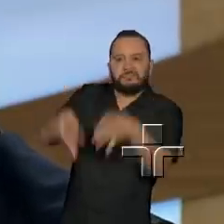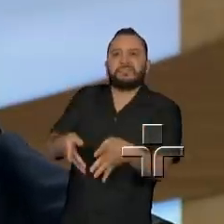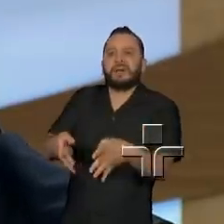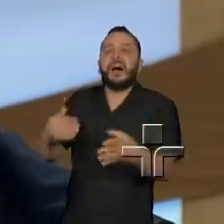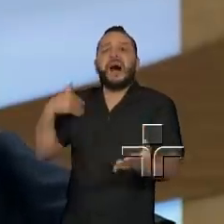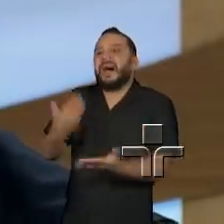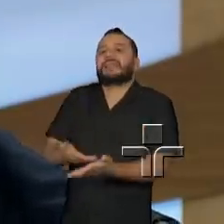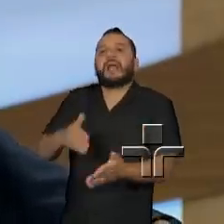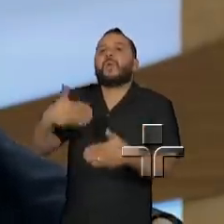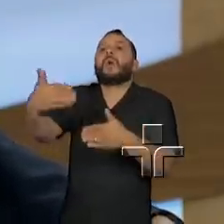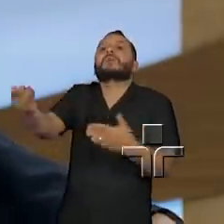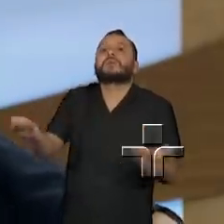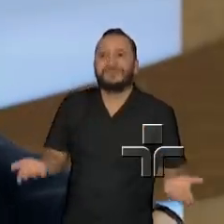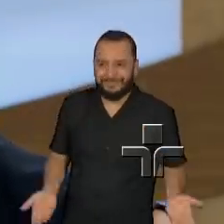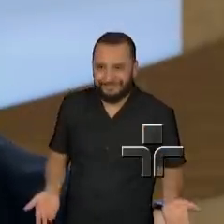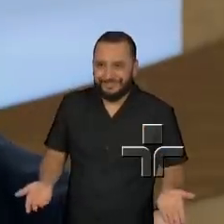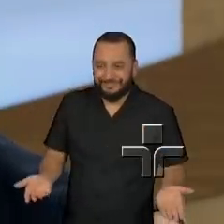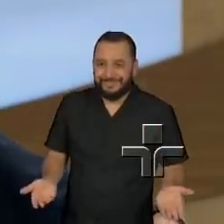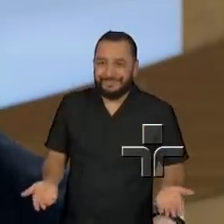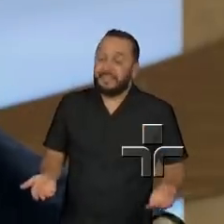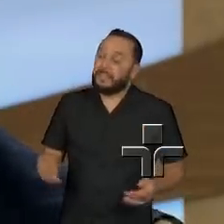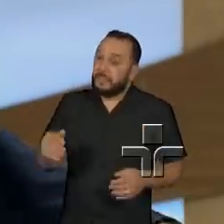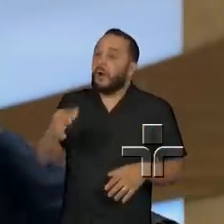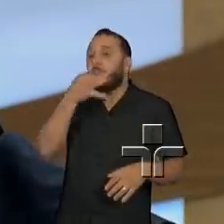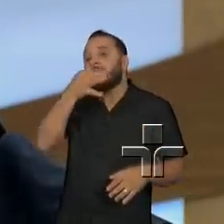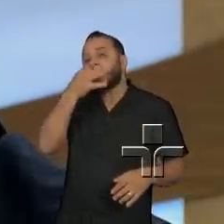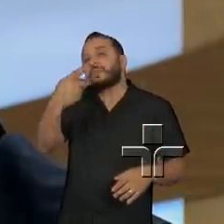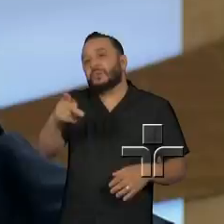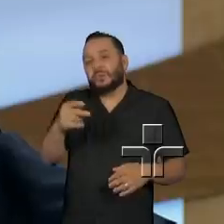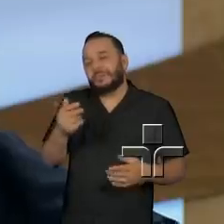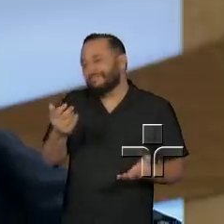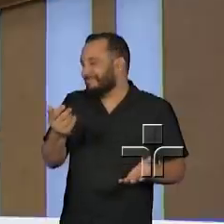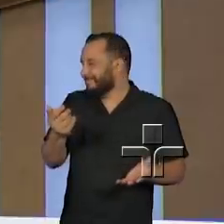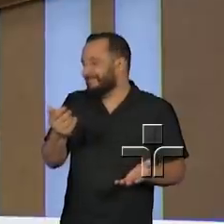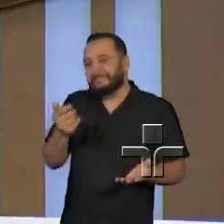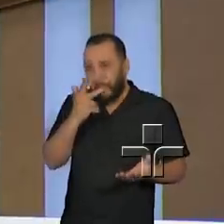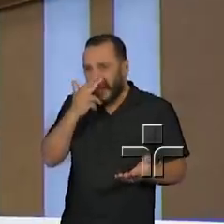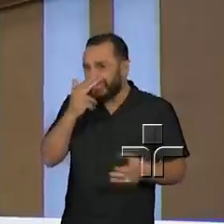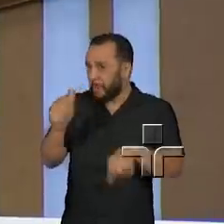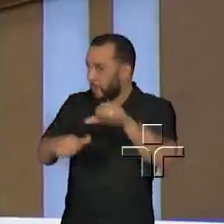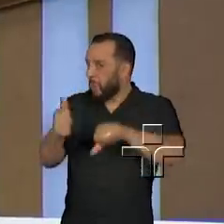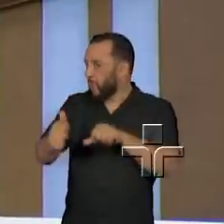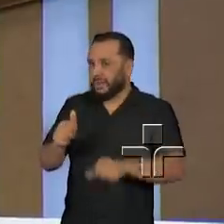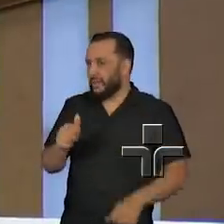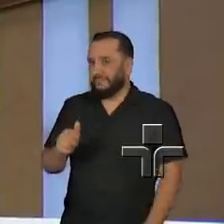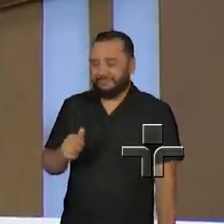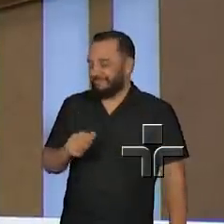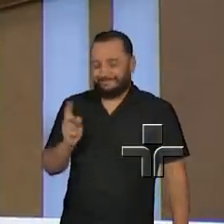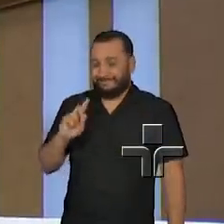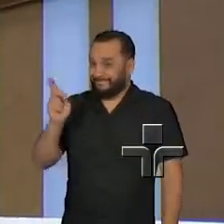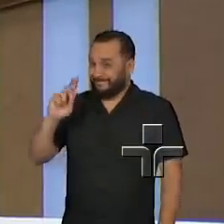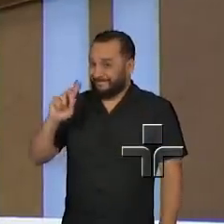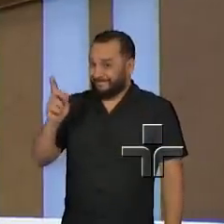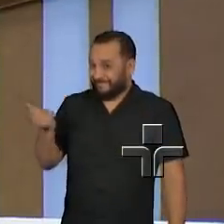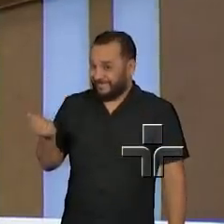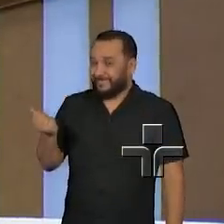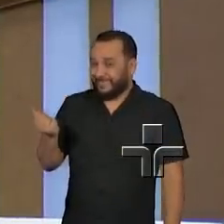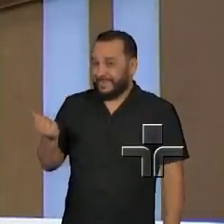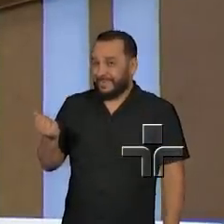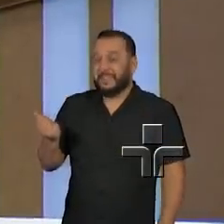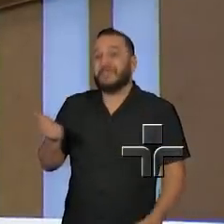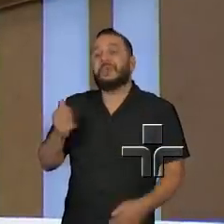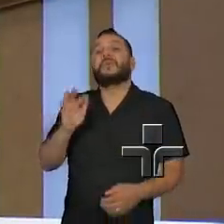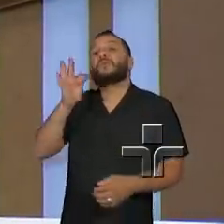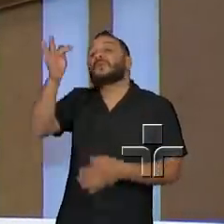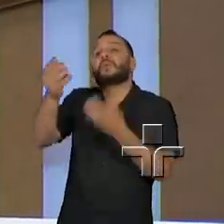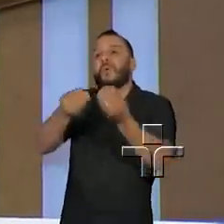possível? Porque não me parece, e aí eu também peço a sua opinião, que essa situação mude a curto prazo. Se não muda, qual é a perspectiva? Se não muda, a